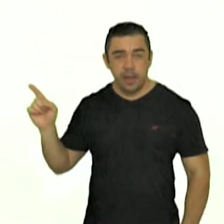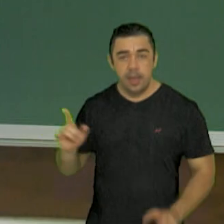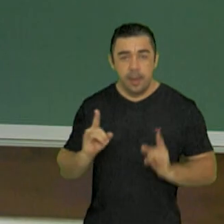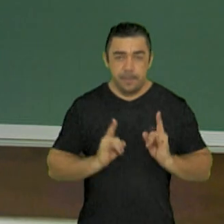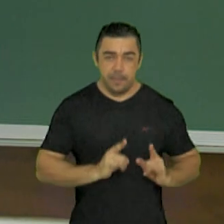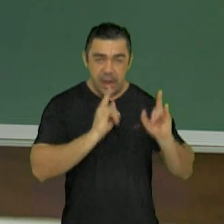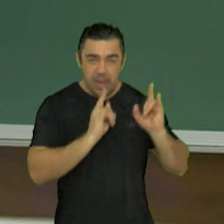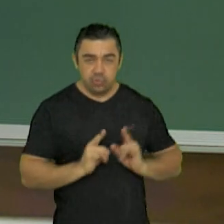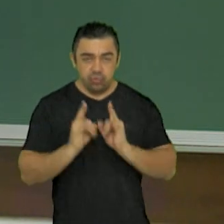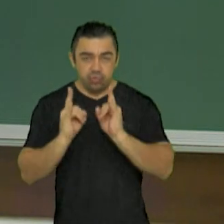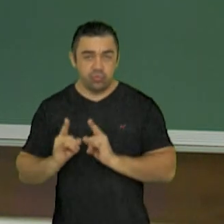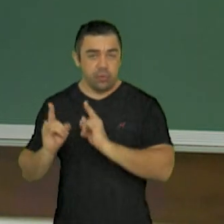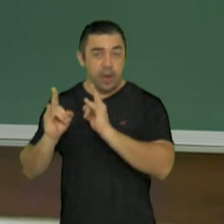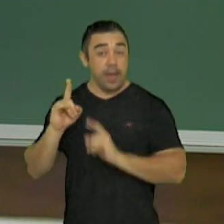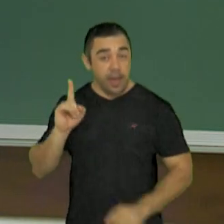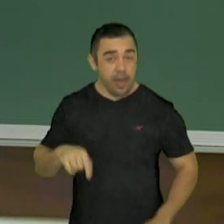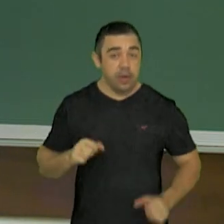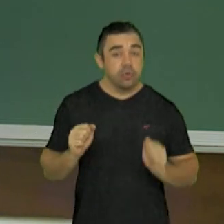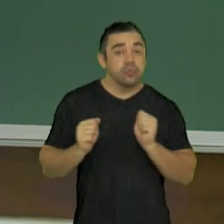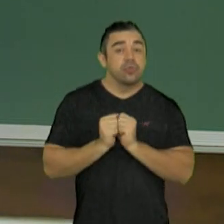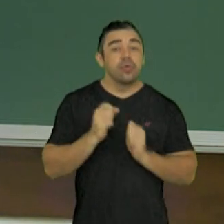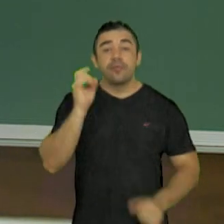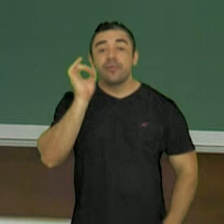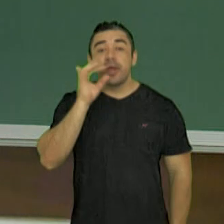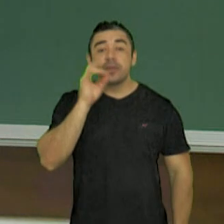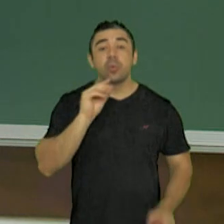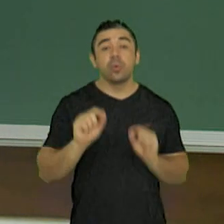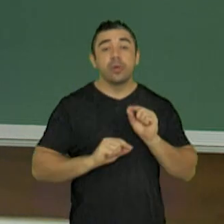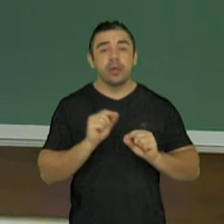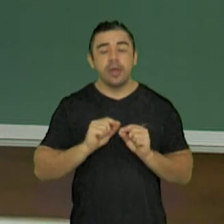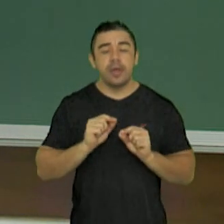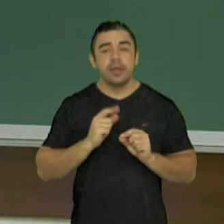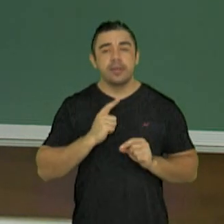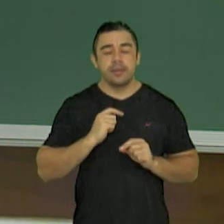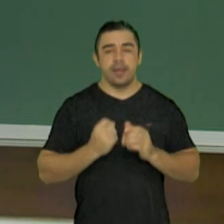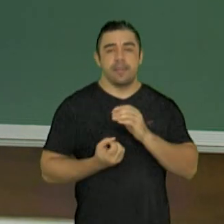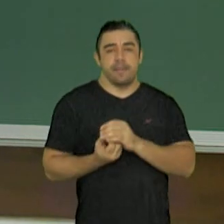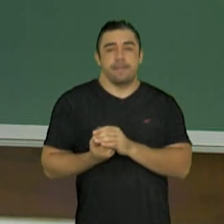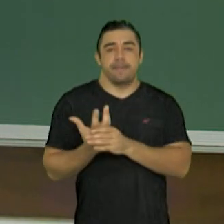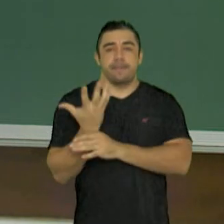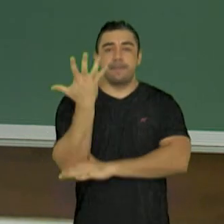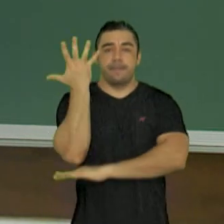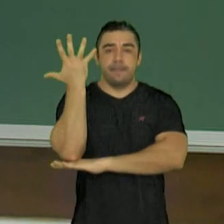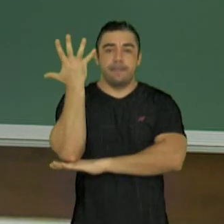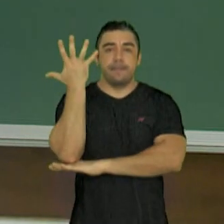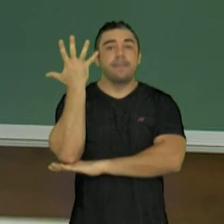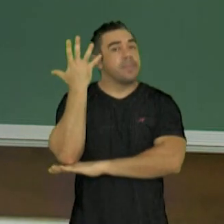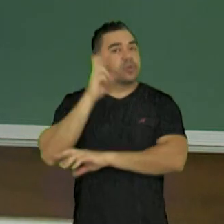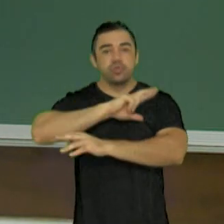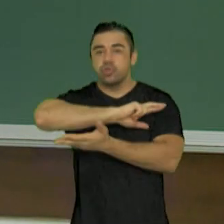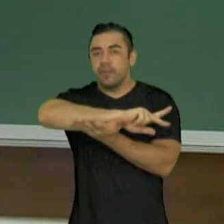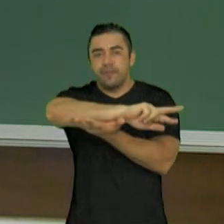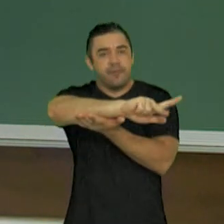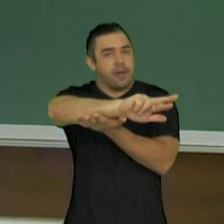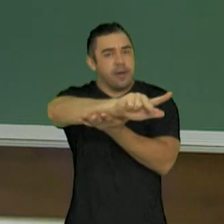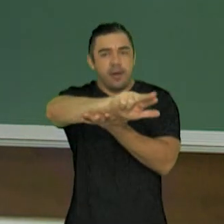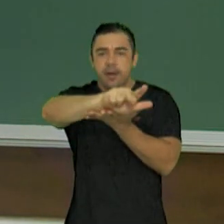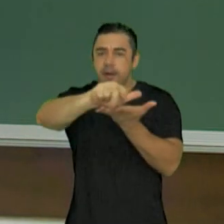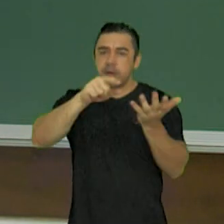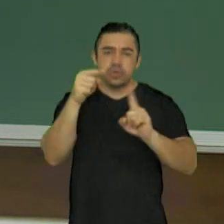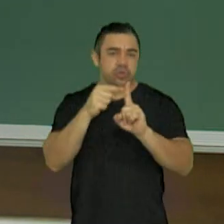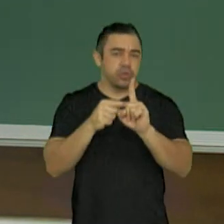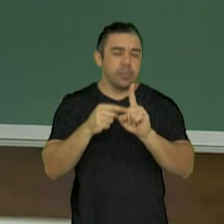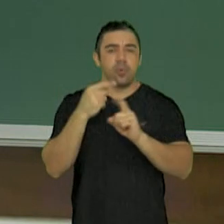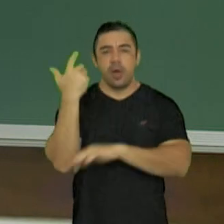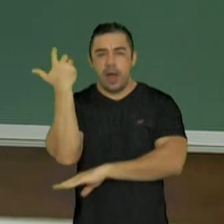prédios aqui, ó, né, eles são prédios verdes. Eles têm milhões de diversidades de plantas, de tipos